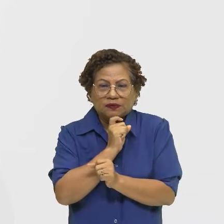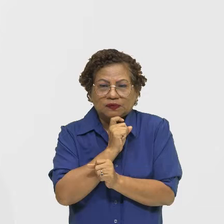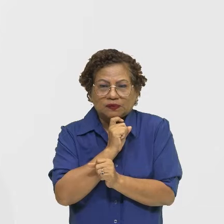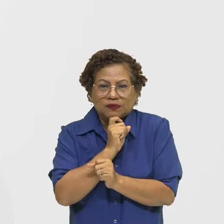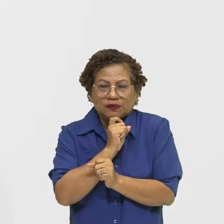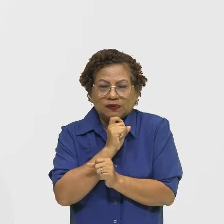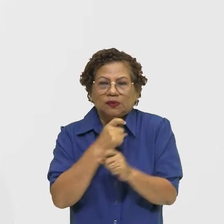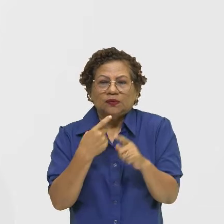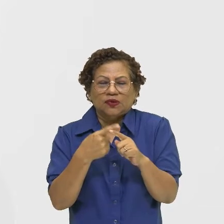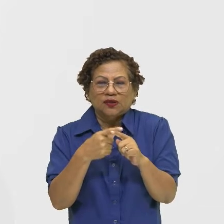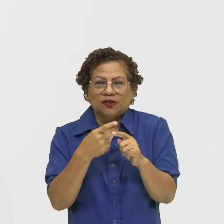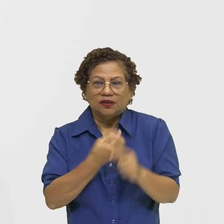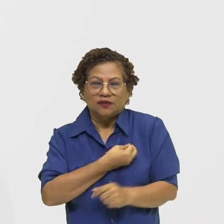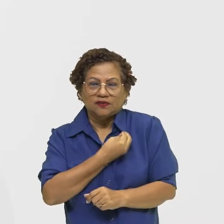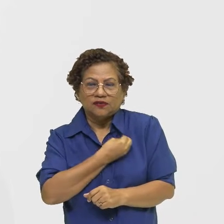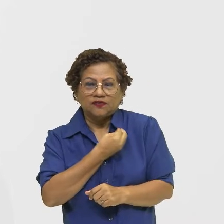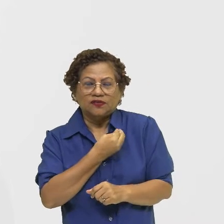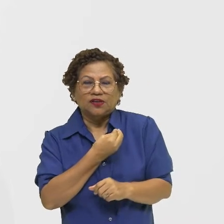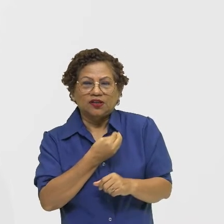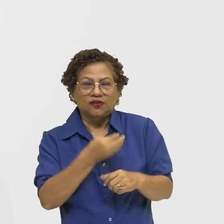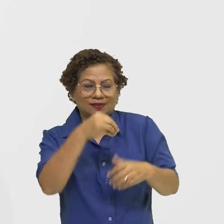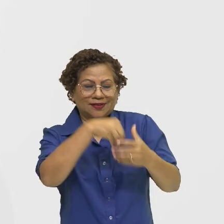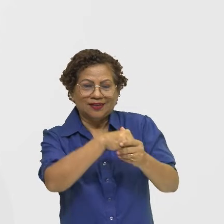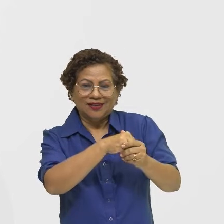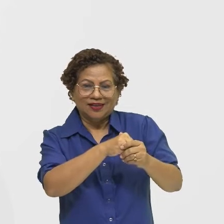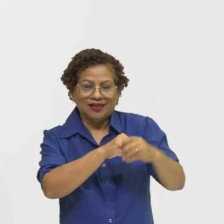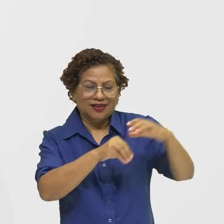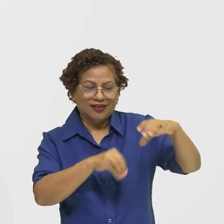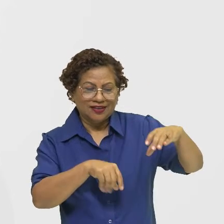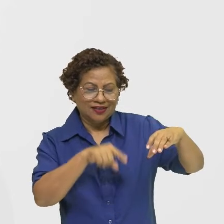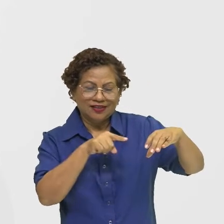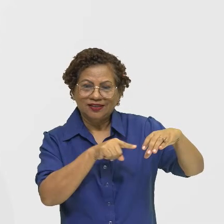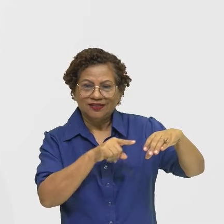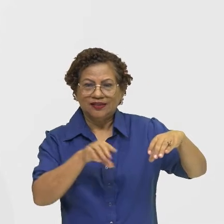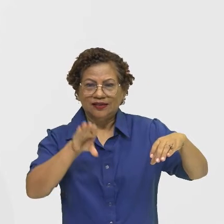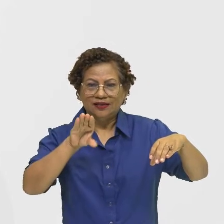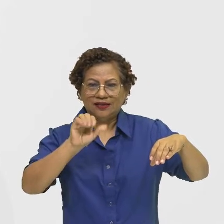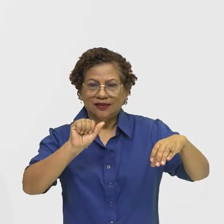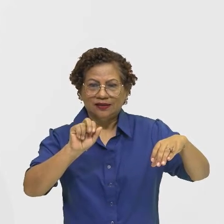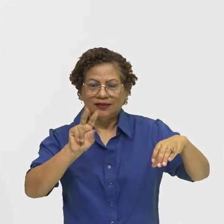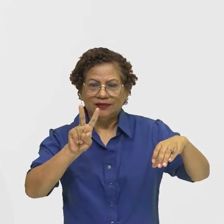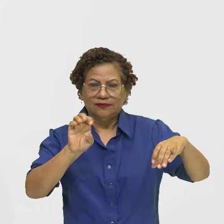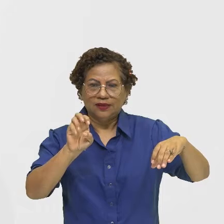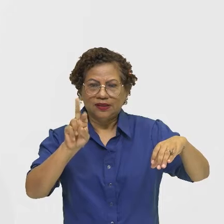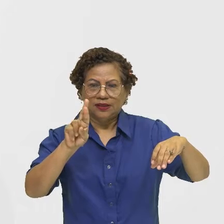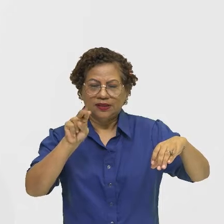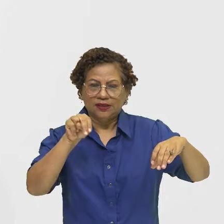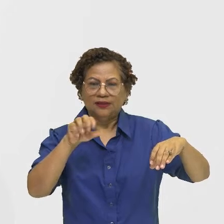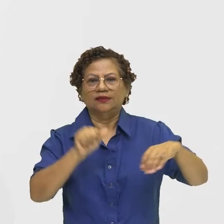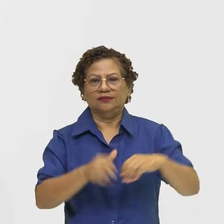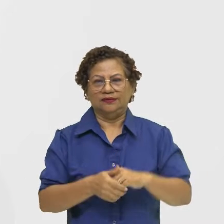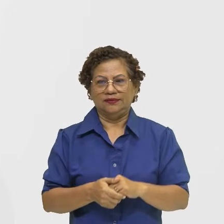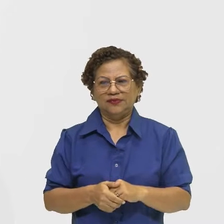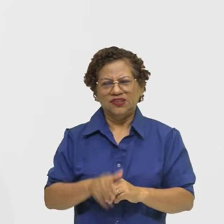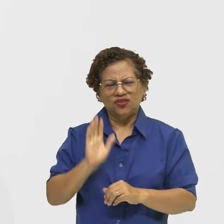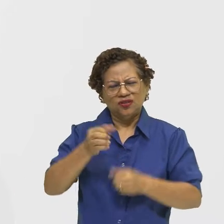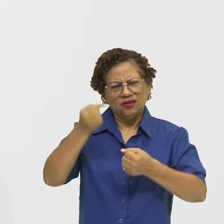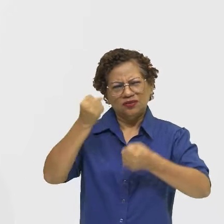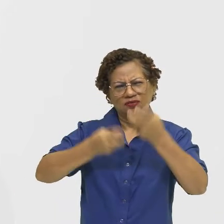em cavernas, aquilo que eu já comentei com vocês. Tá? Nós estamos apenas reforçando o que eu já comentei com